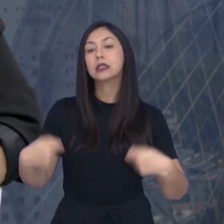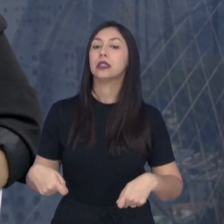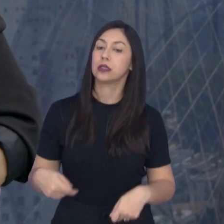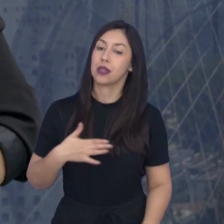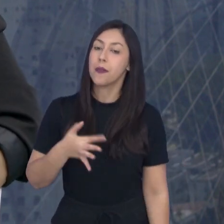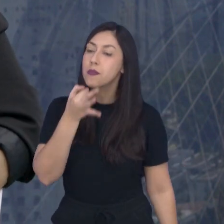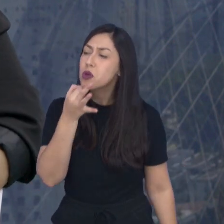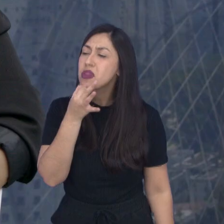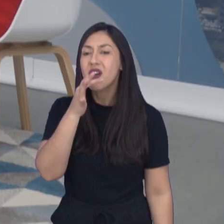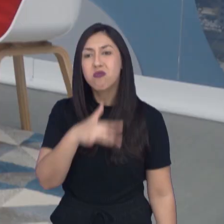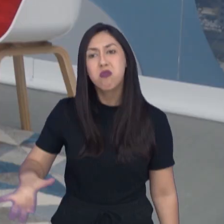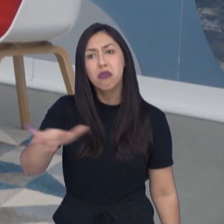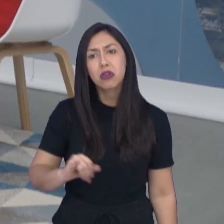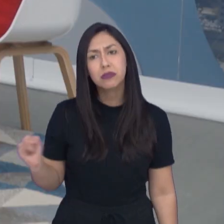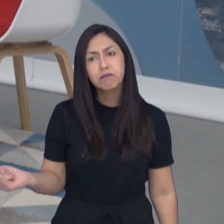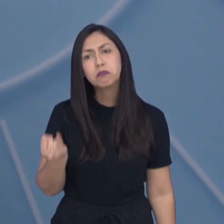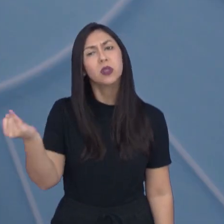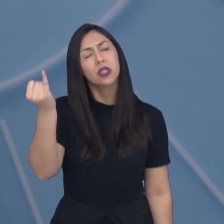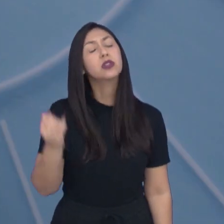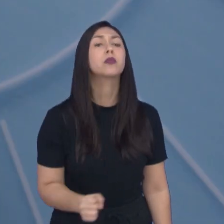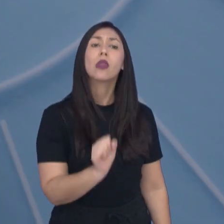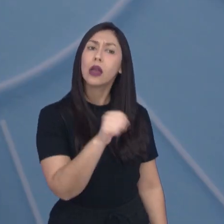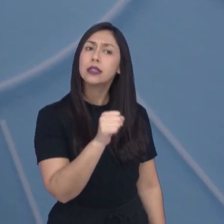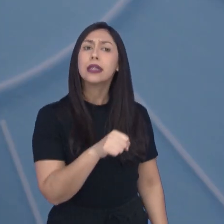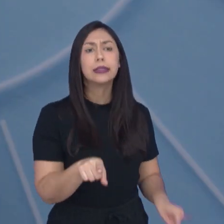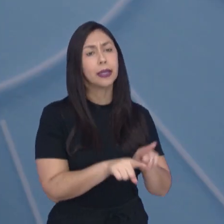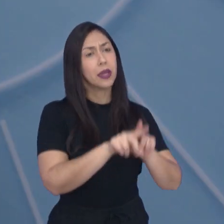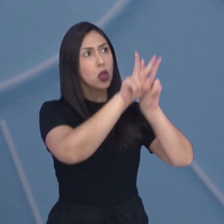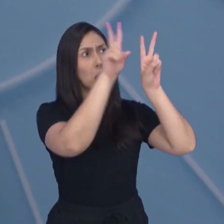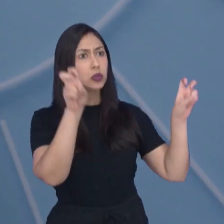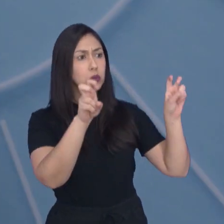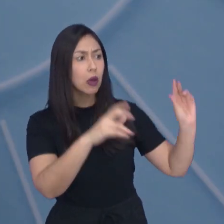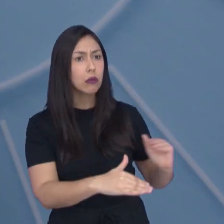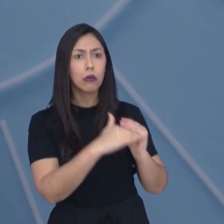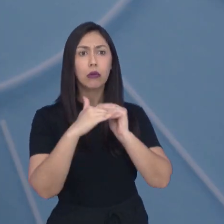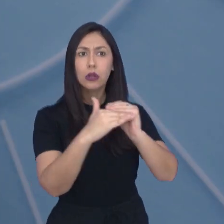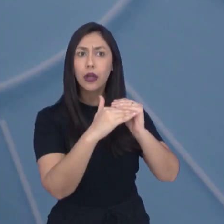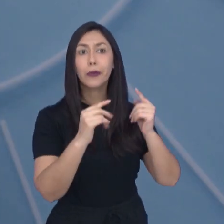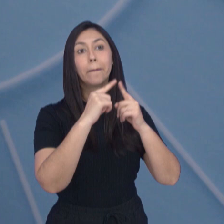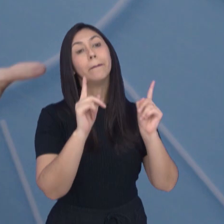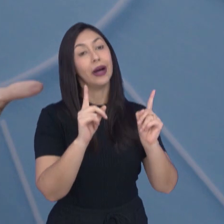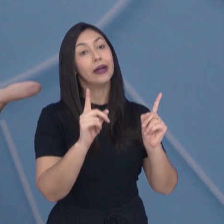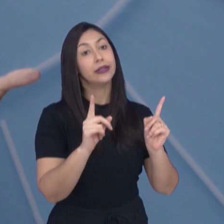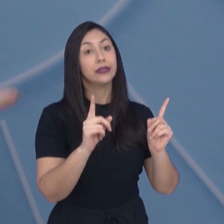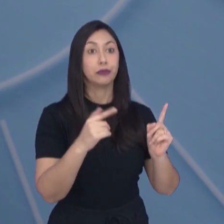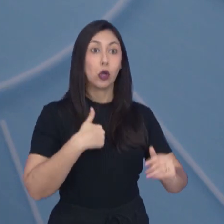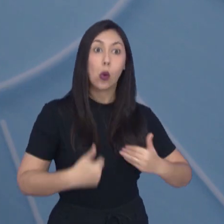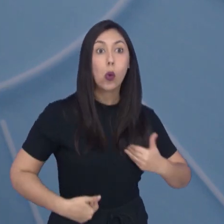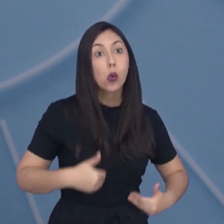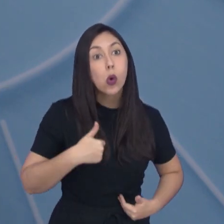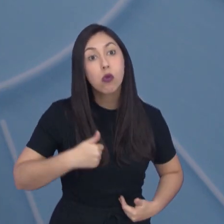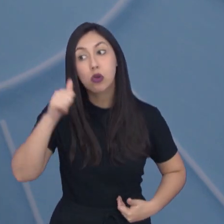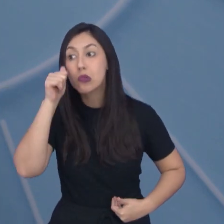acho isso muito importante. Sem dúvida, né? Porque a gente está falando de equidade, mas tem que lembrar também dessas questões biológicas, né, que